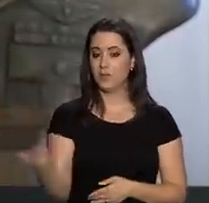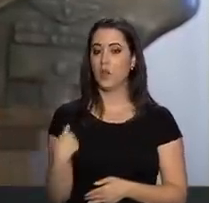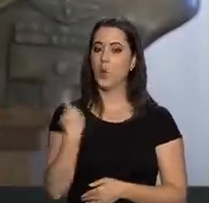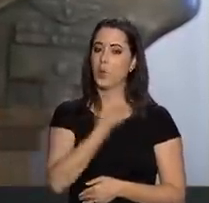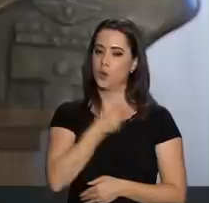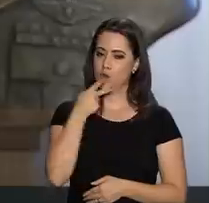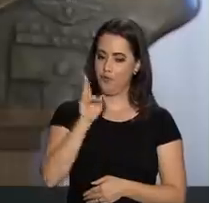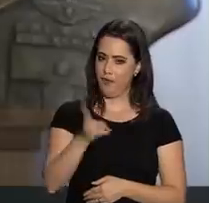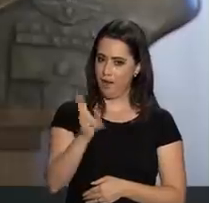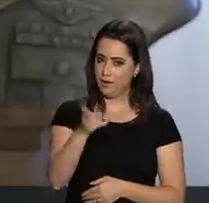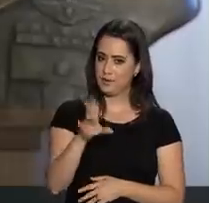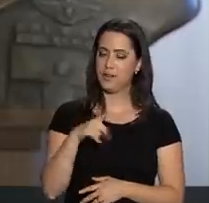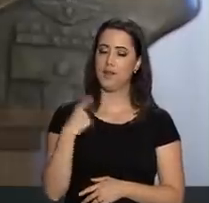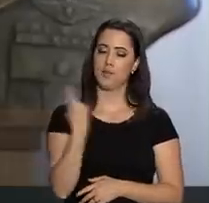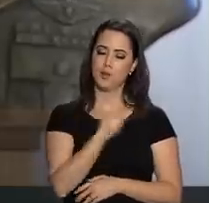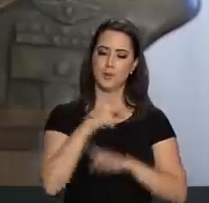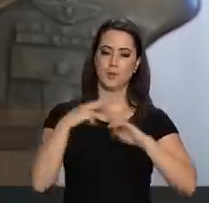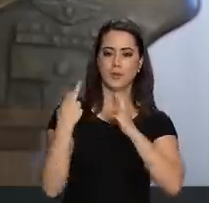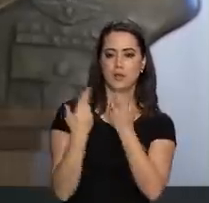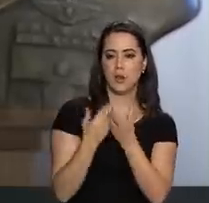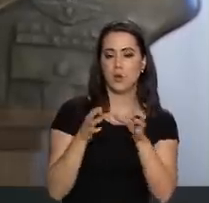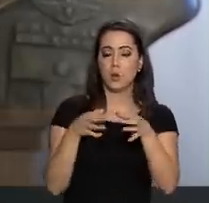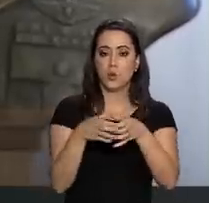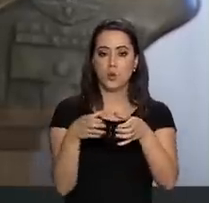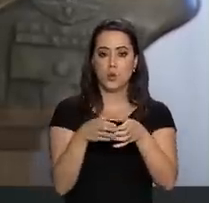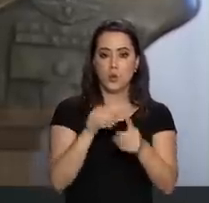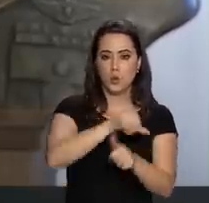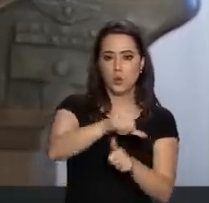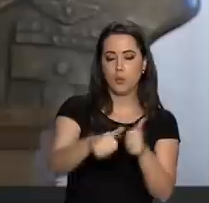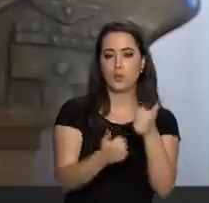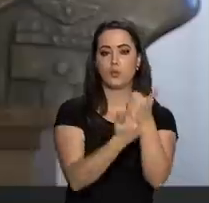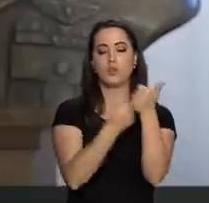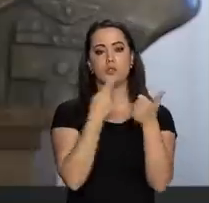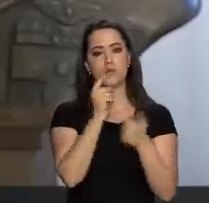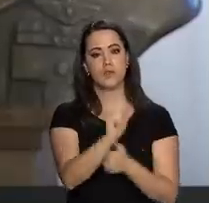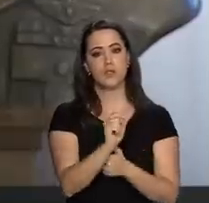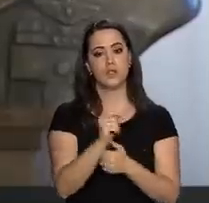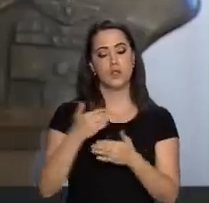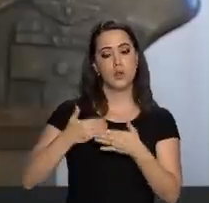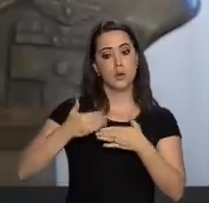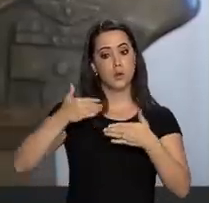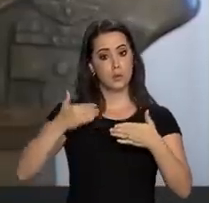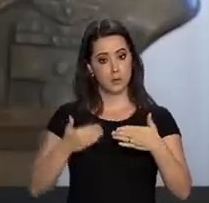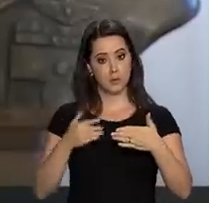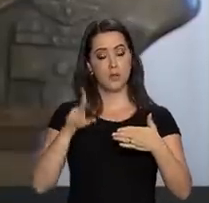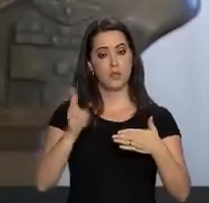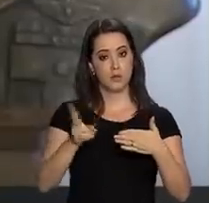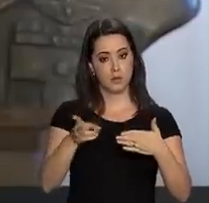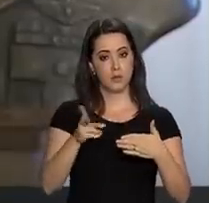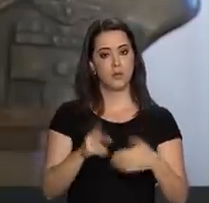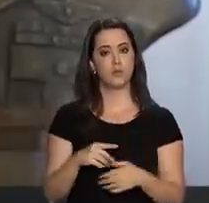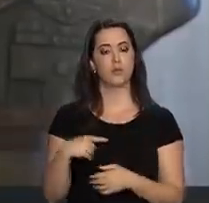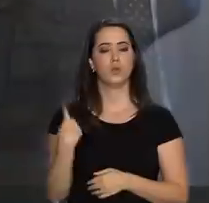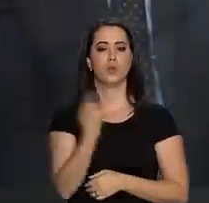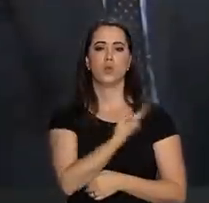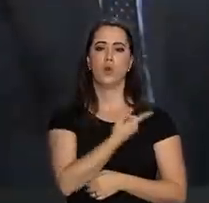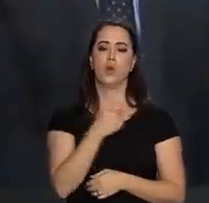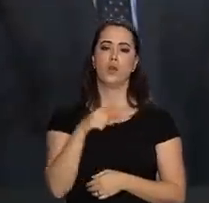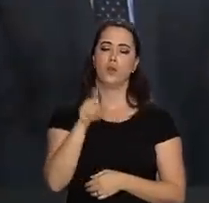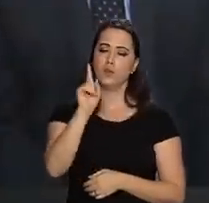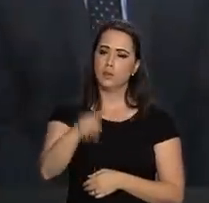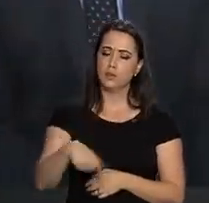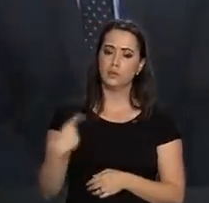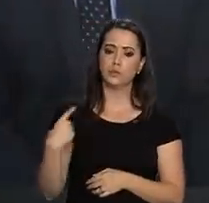nosso ditado das nossas reuniões do grupo de transição, que os precursores usam muito, nenhum de nós é tão